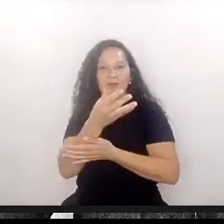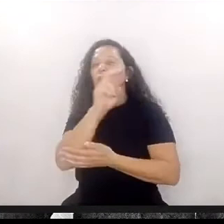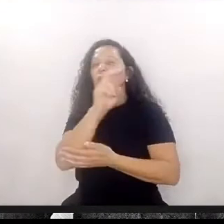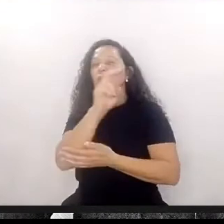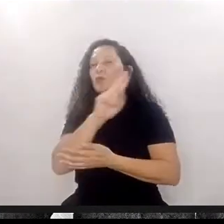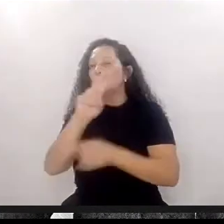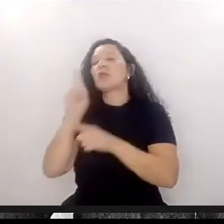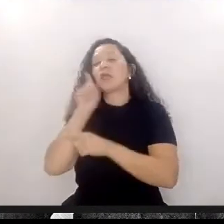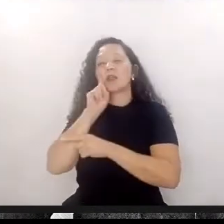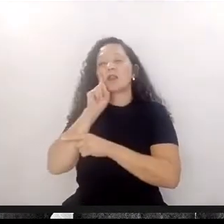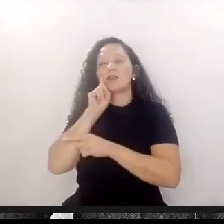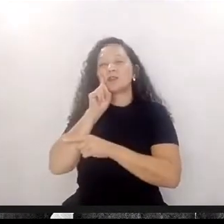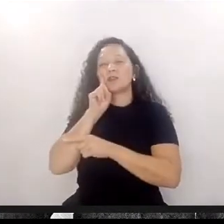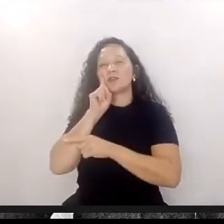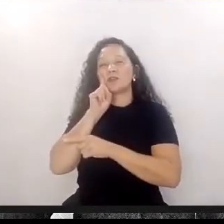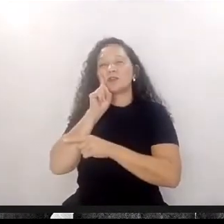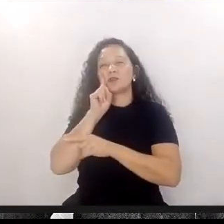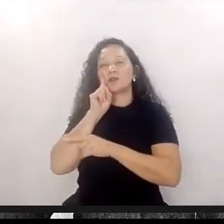do MIT.